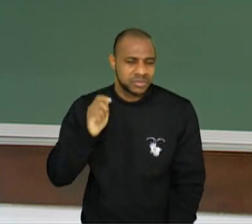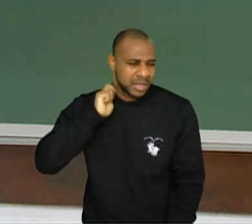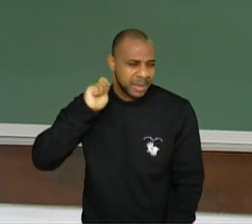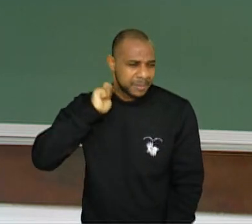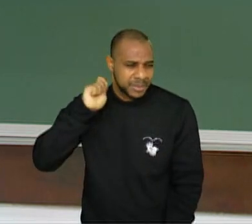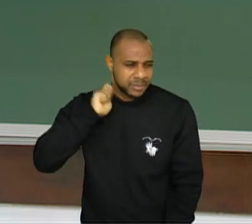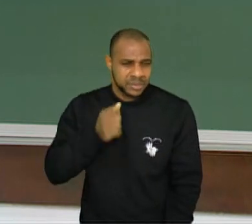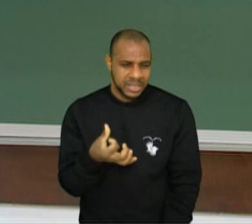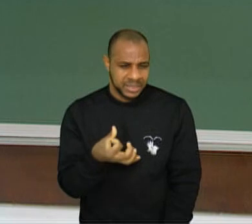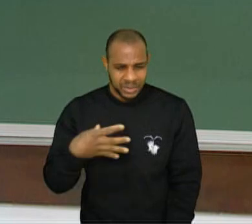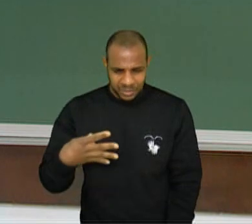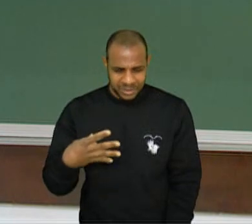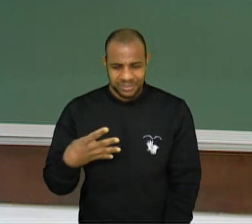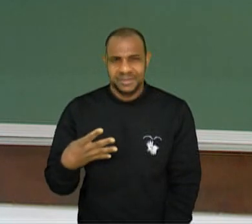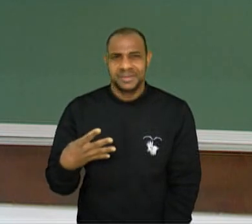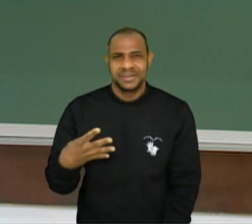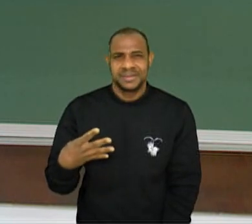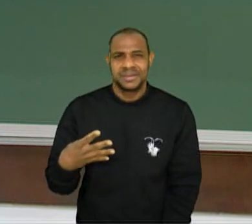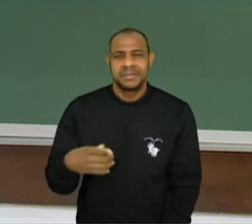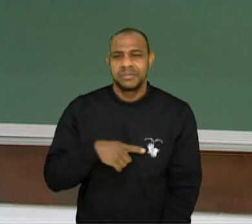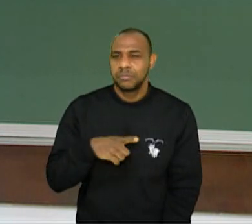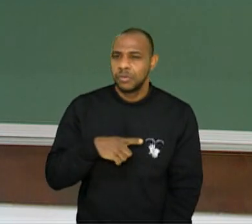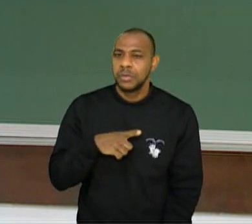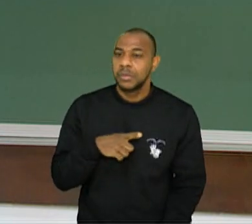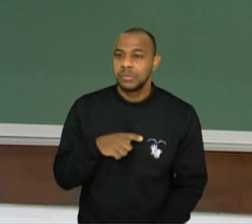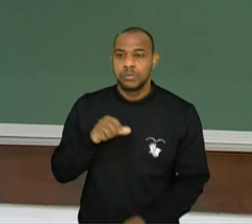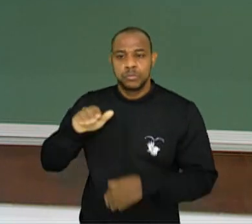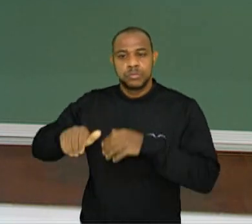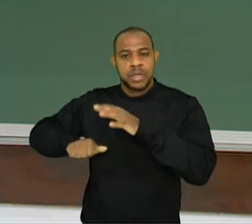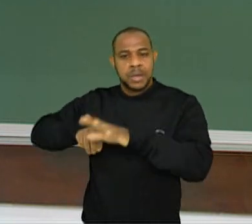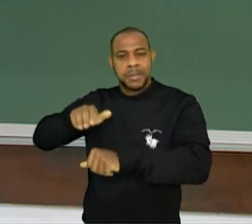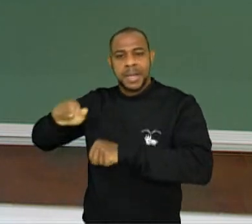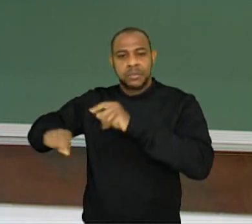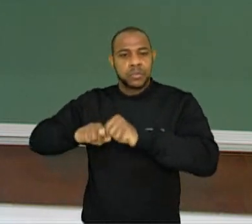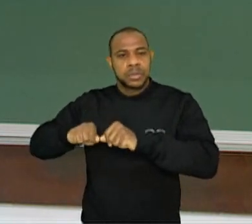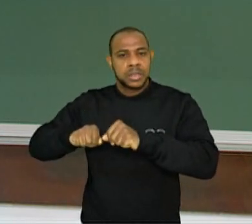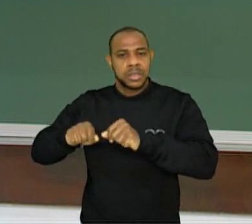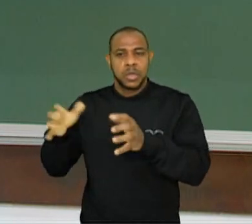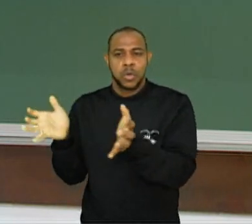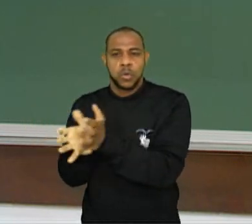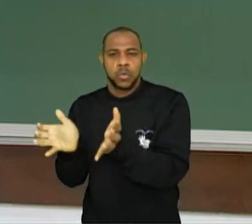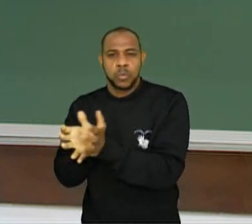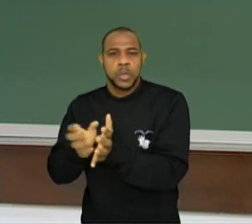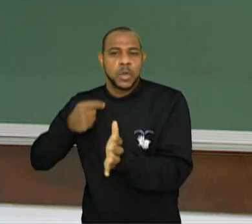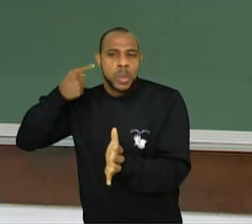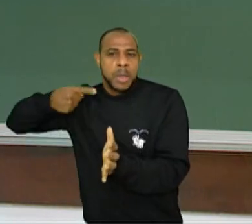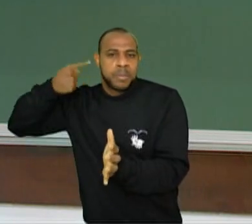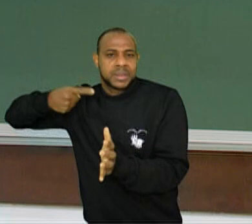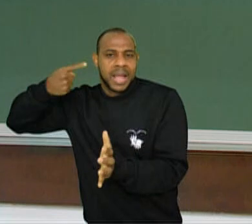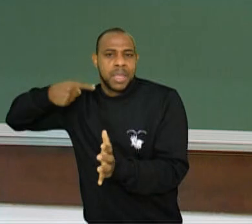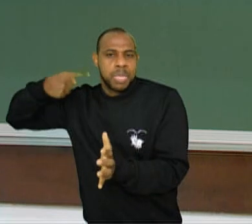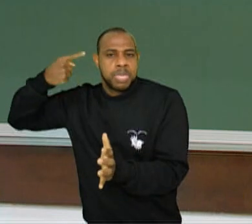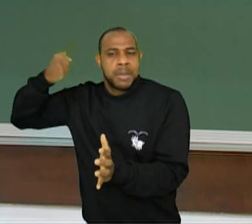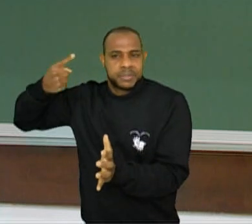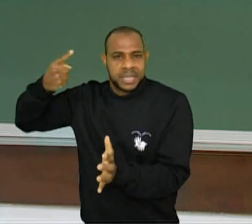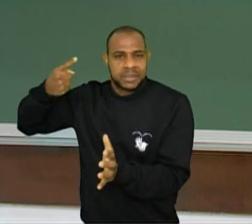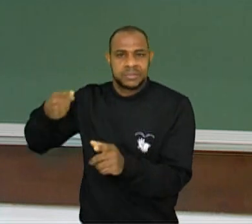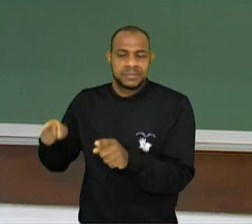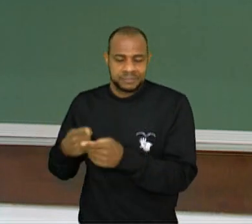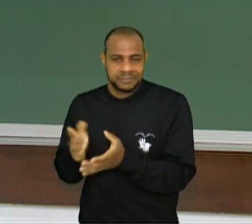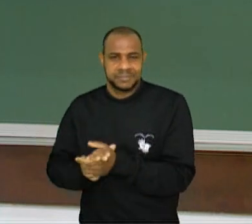né, de 64, foi convocado o Congresso todo, a Câmara dos Deputados e o Senado